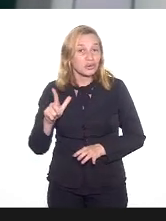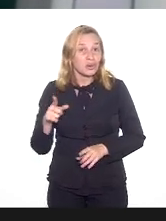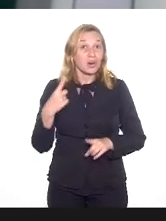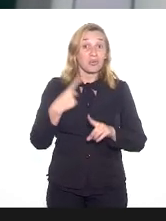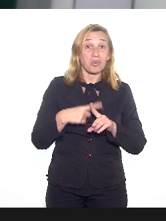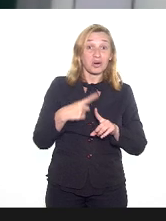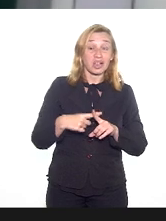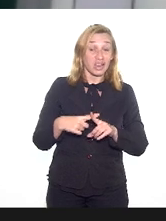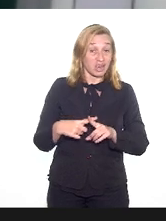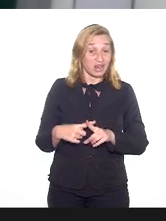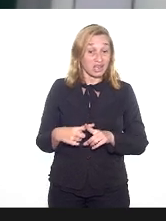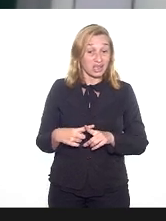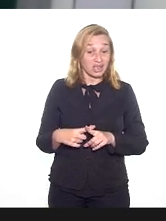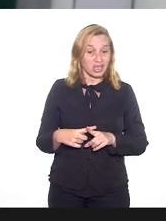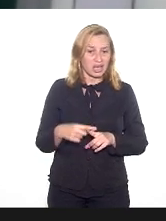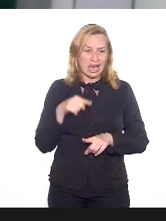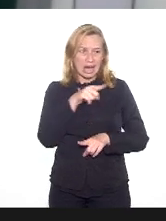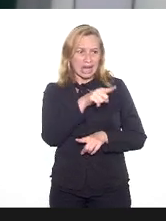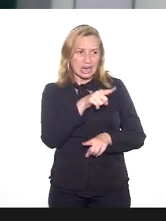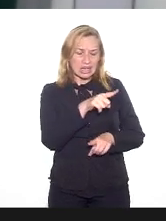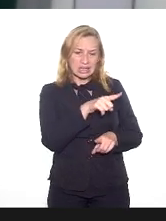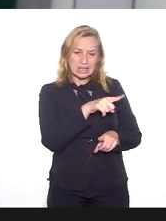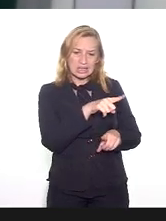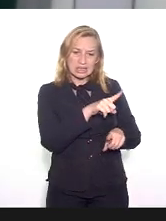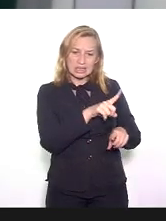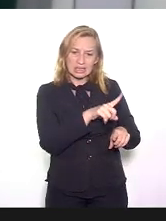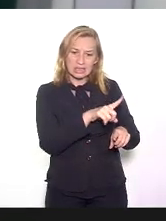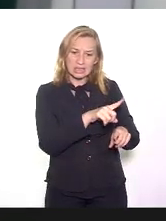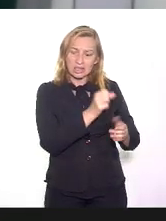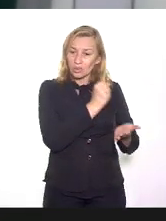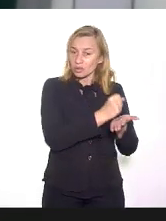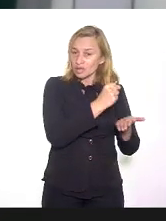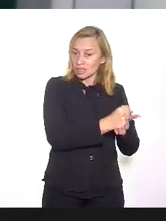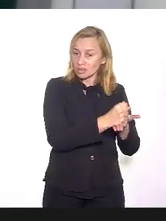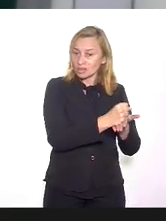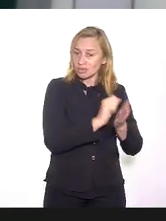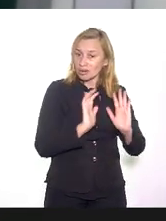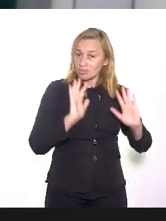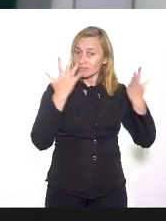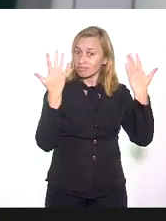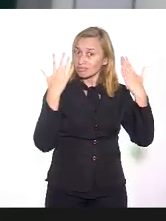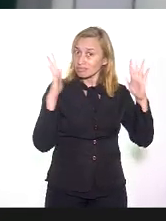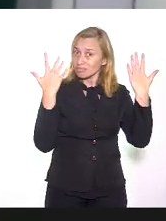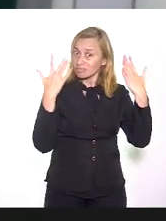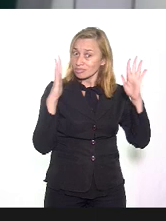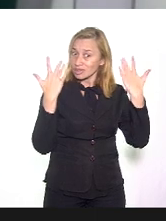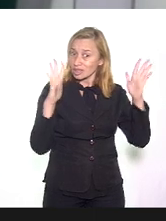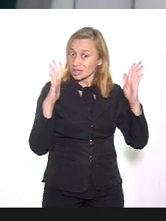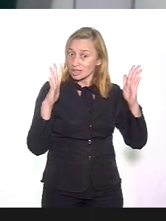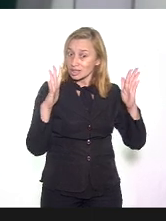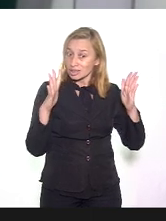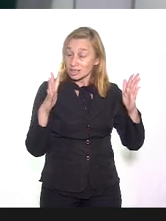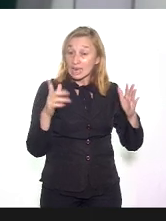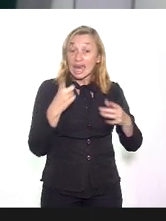pasmemos todos, esses instrumentos contratuais foram celebrados